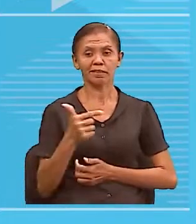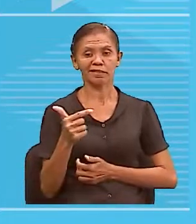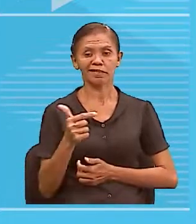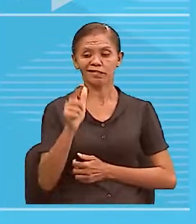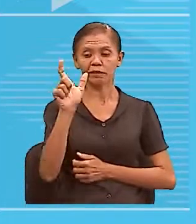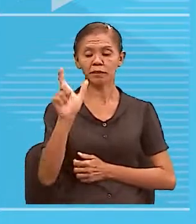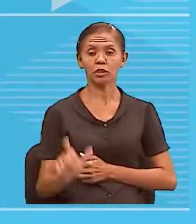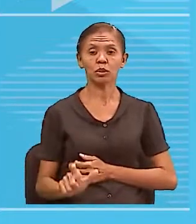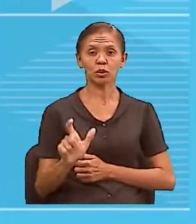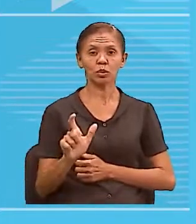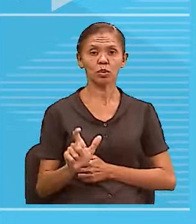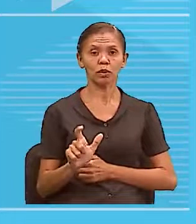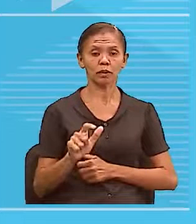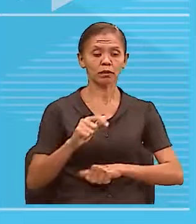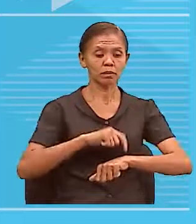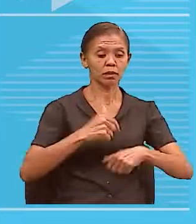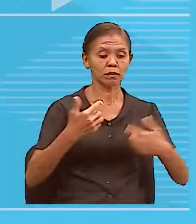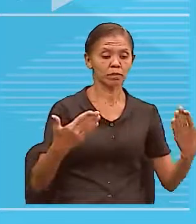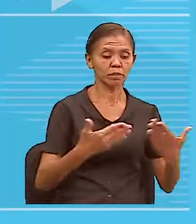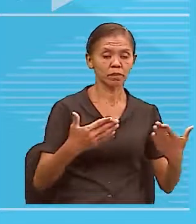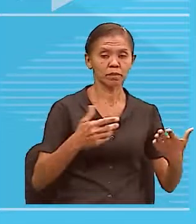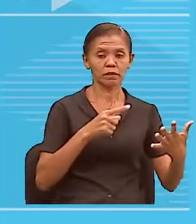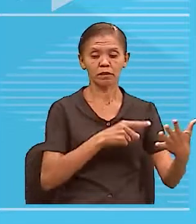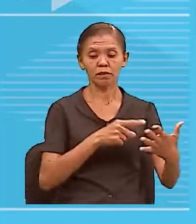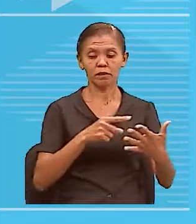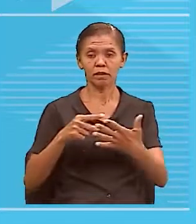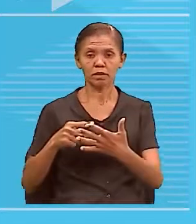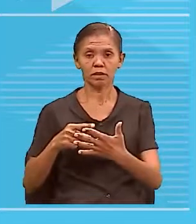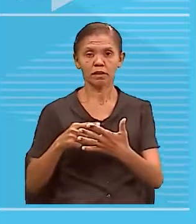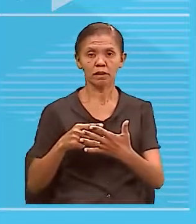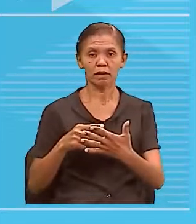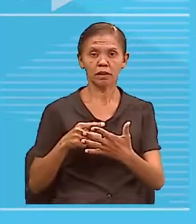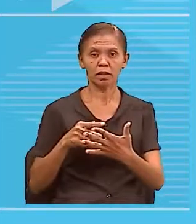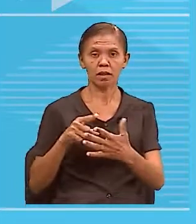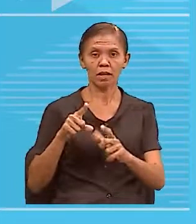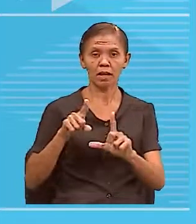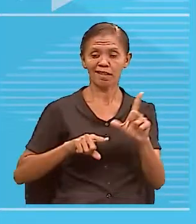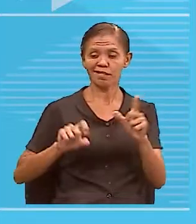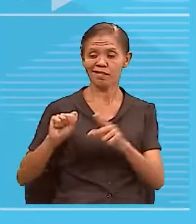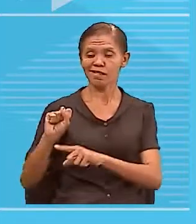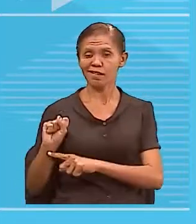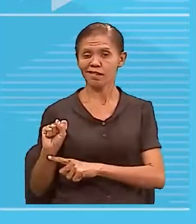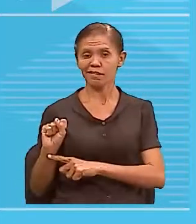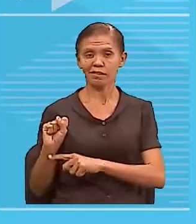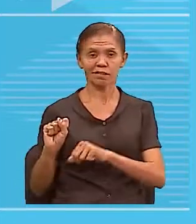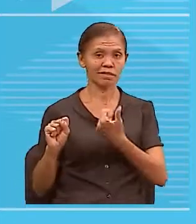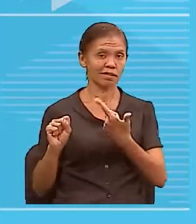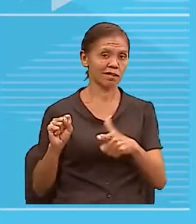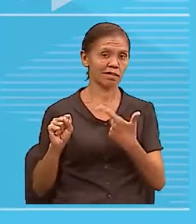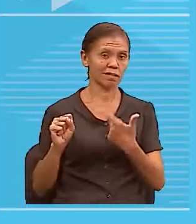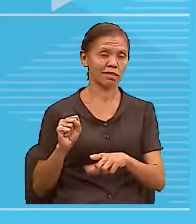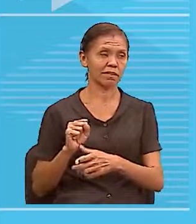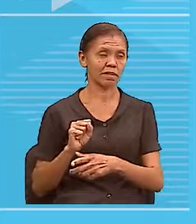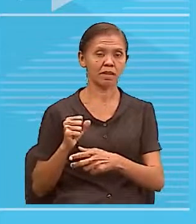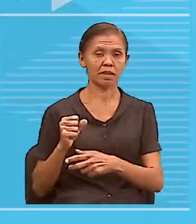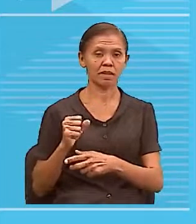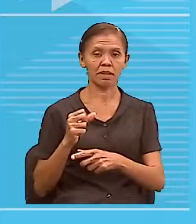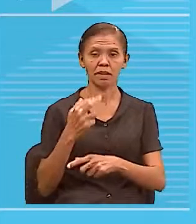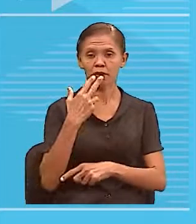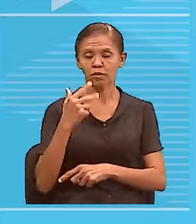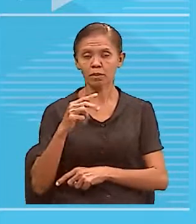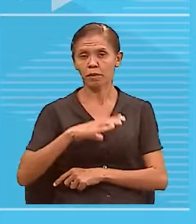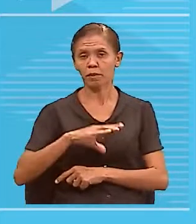tu do presente do indicativo sem o s em português é igual e inclusive